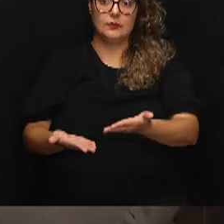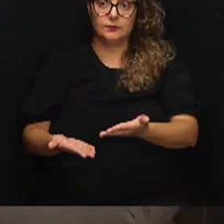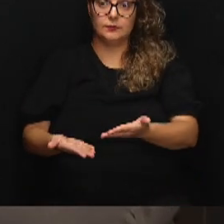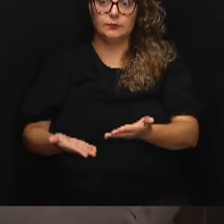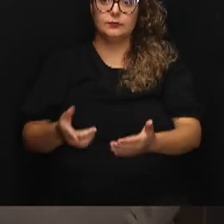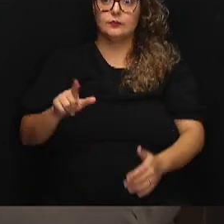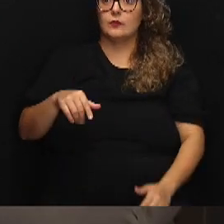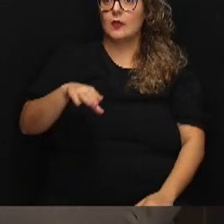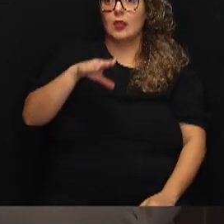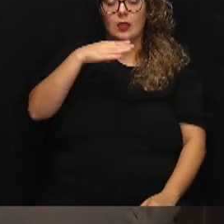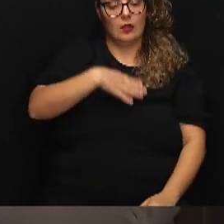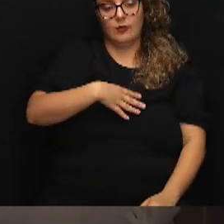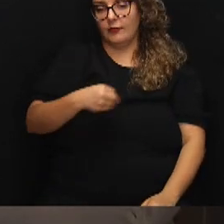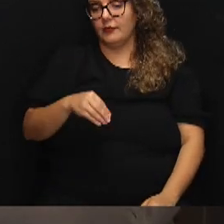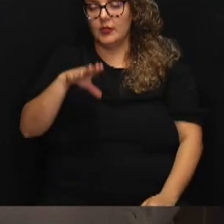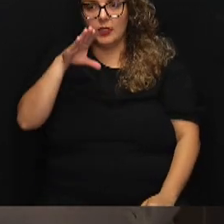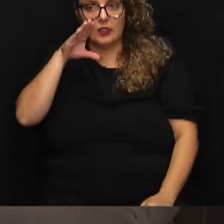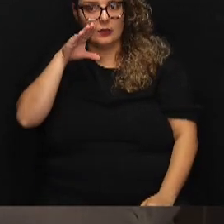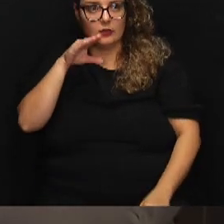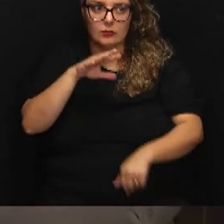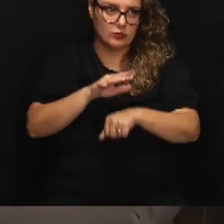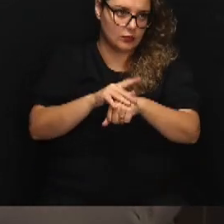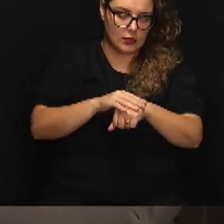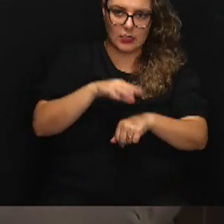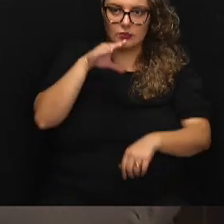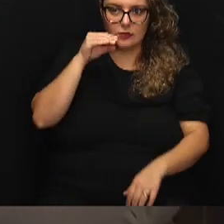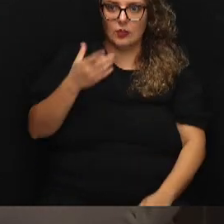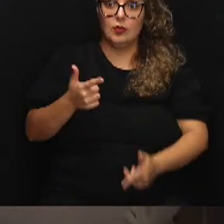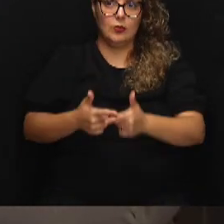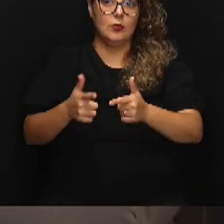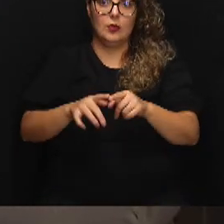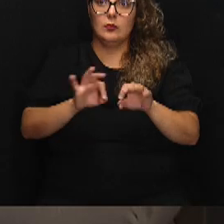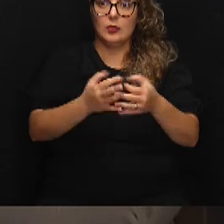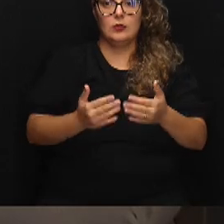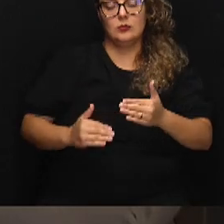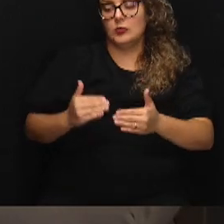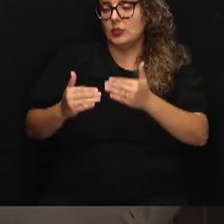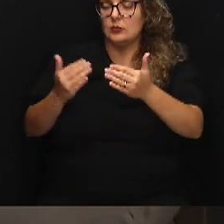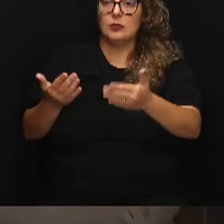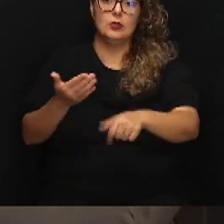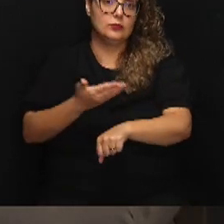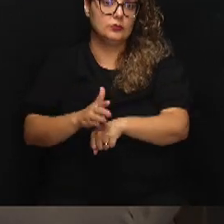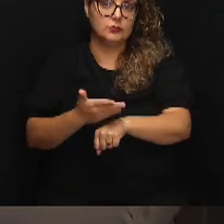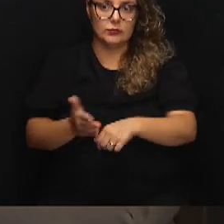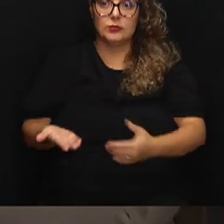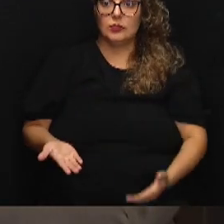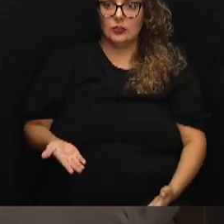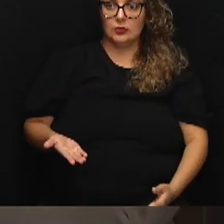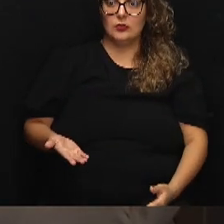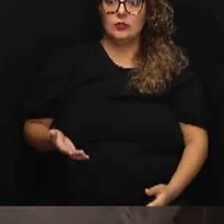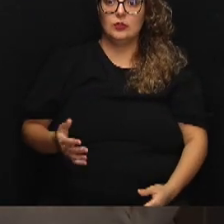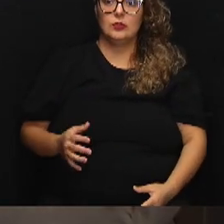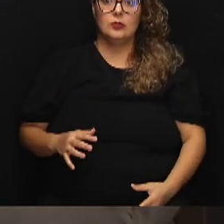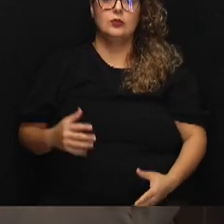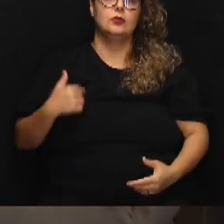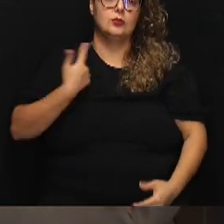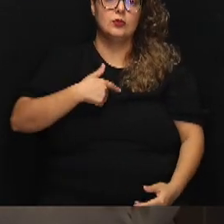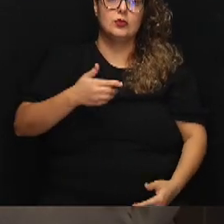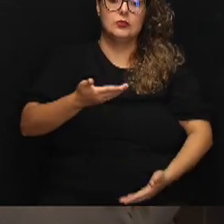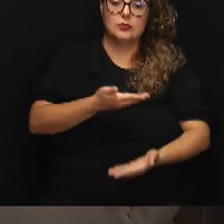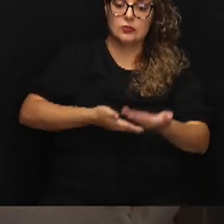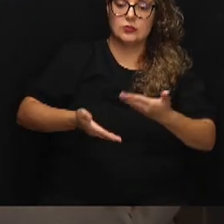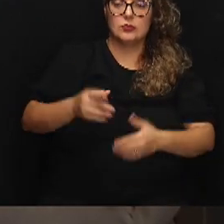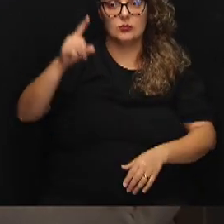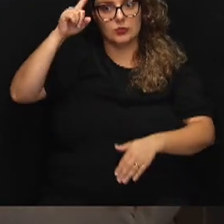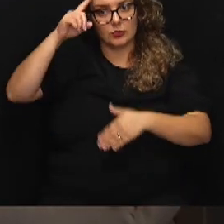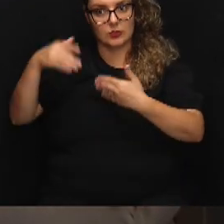filho doente, seja um problema de saúde da família, seja um desenvolvimento, seja um treinamento, quer dizer, a gente faz essa ponte no dia a dia,